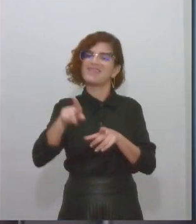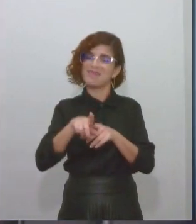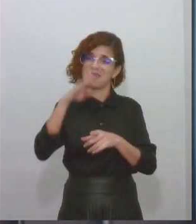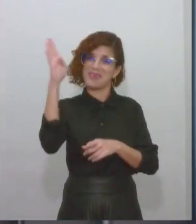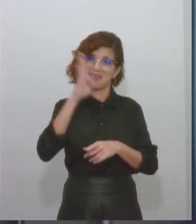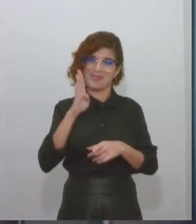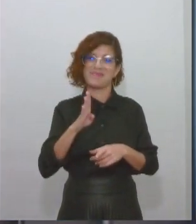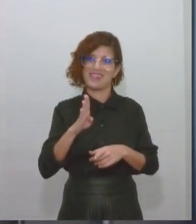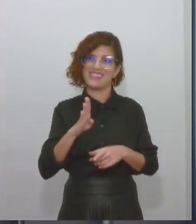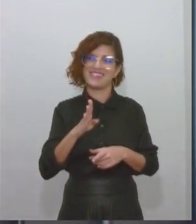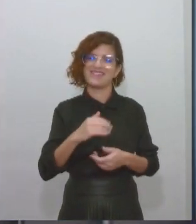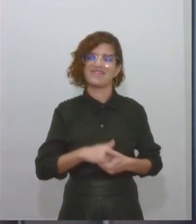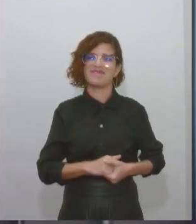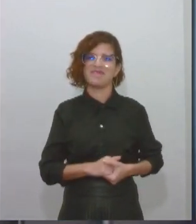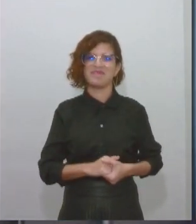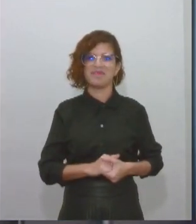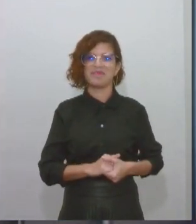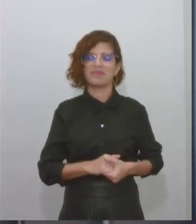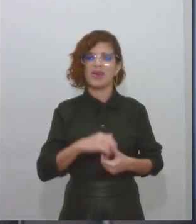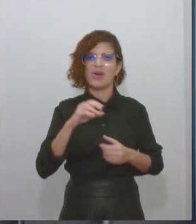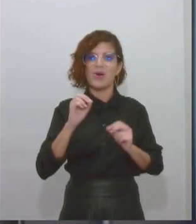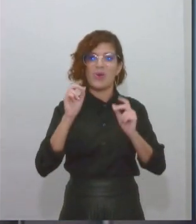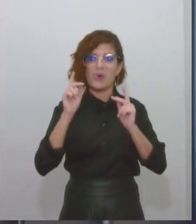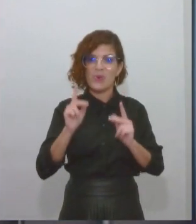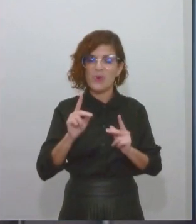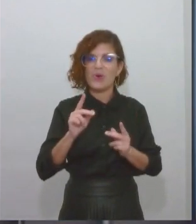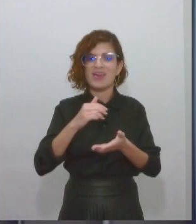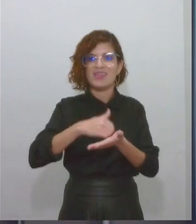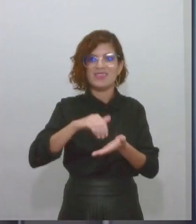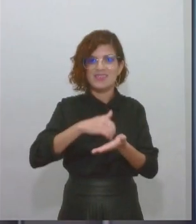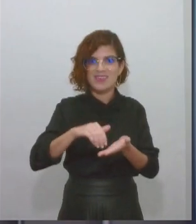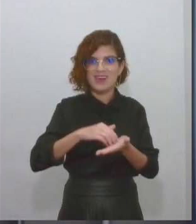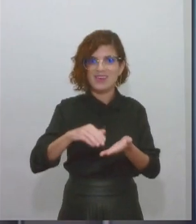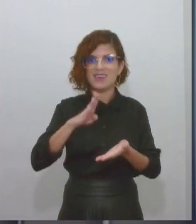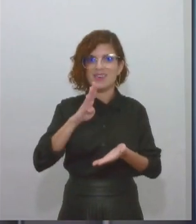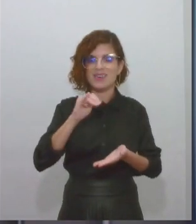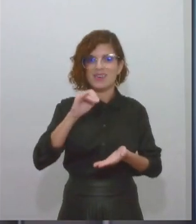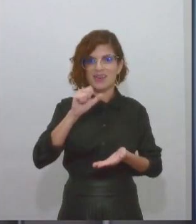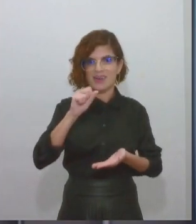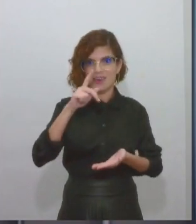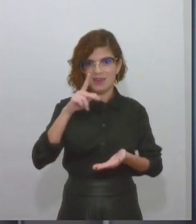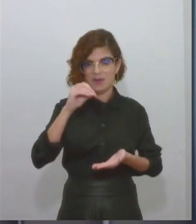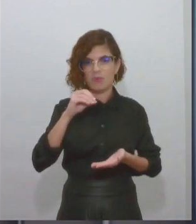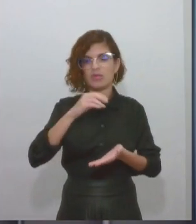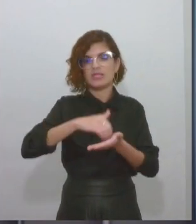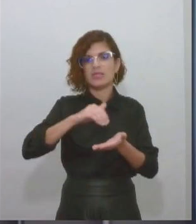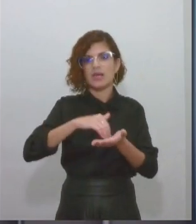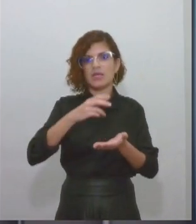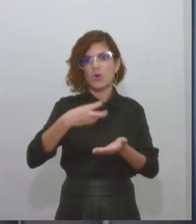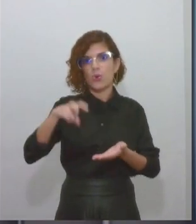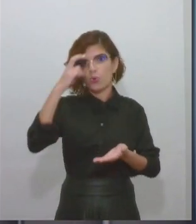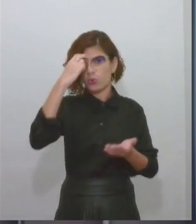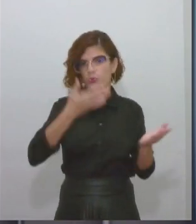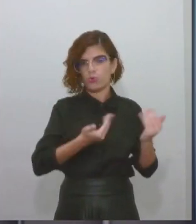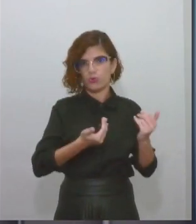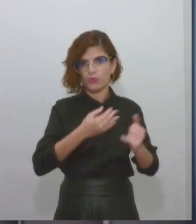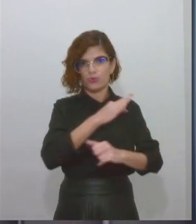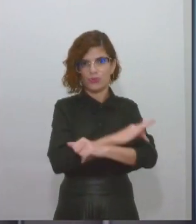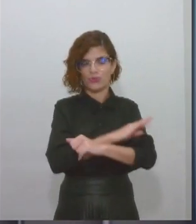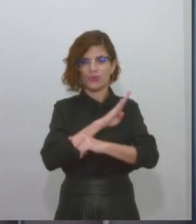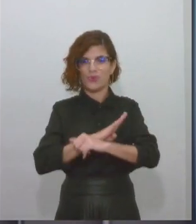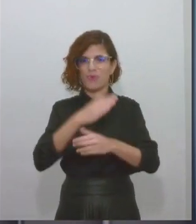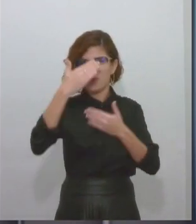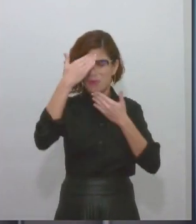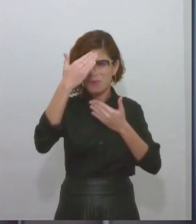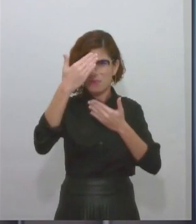Ok, secretário Genilson, Bispo dos Santos, secretário de Cultura, Juventude e Turismo de Tobias Barreto, muito obrigado pela sua participação aqui no